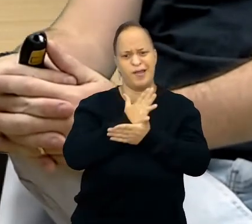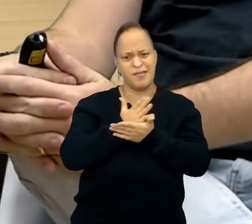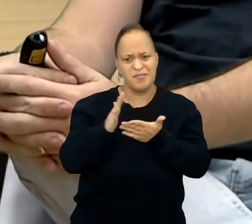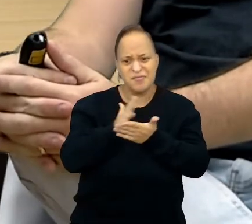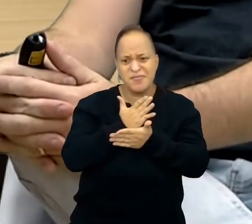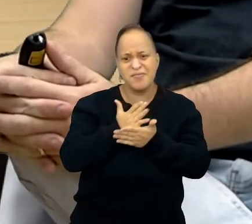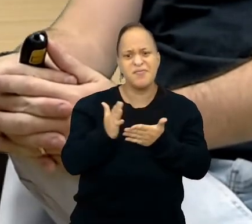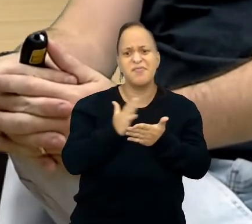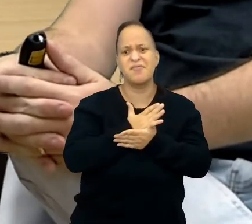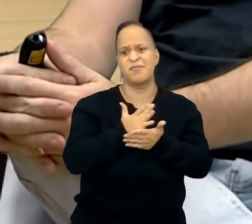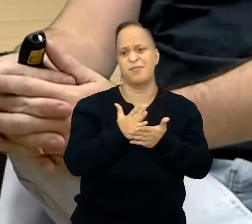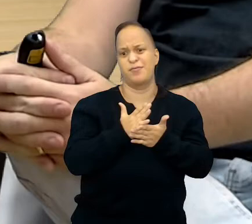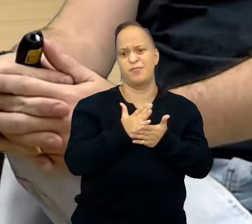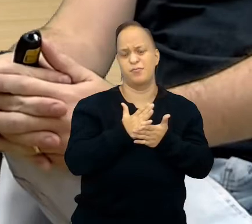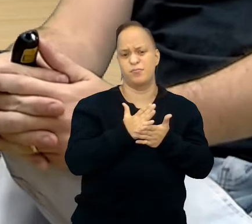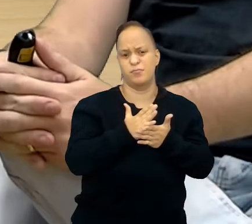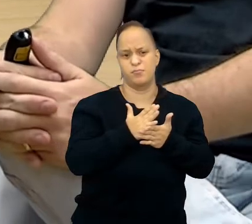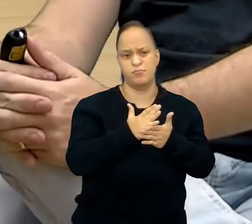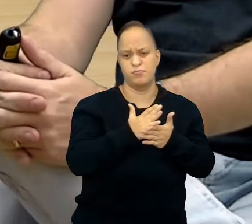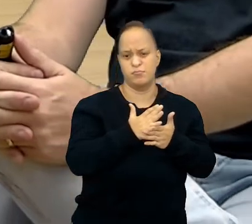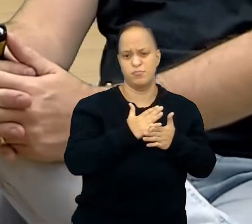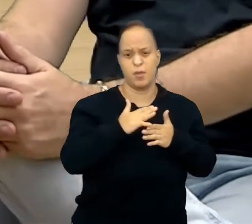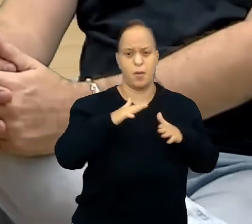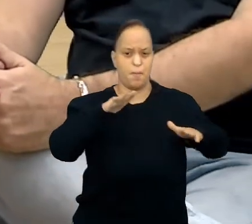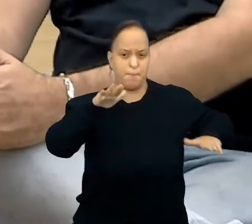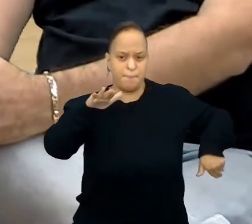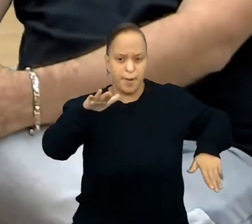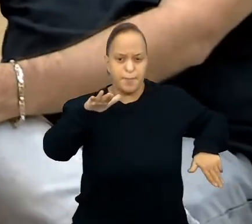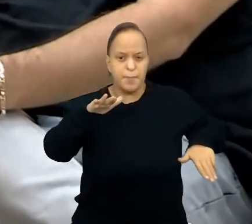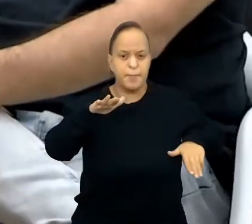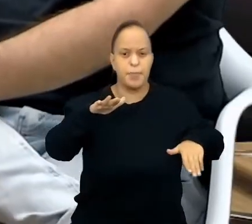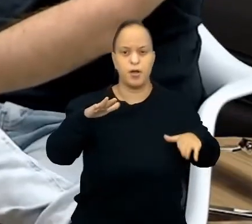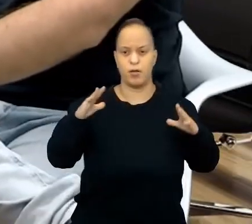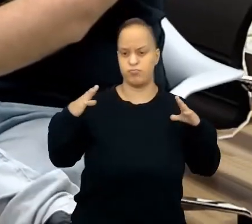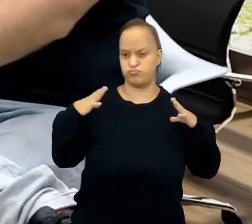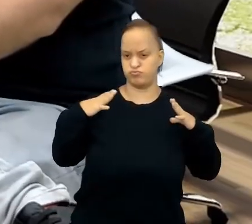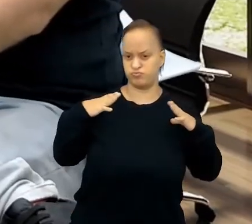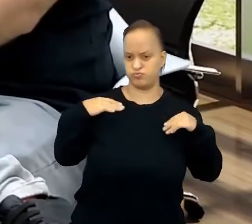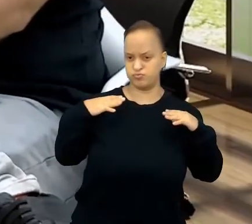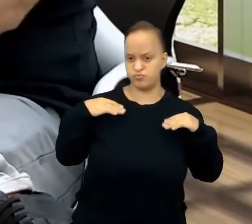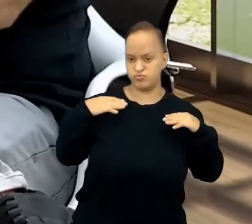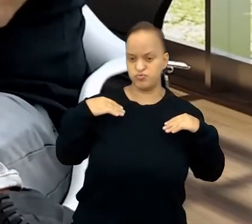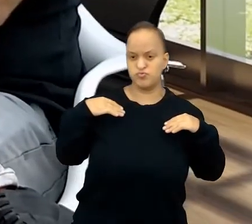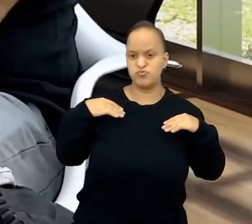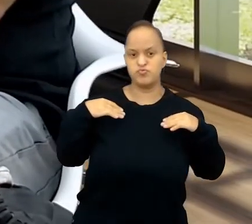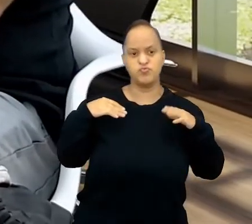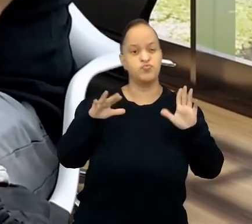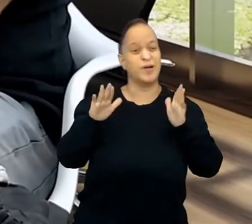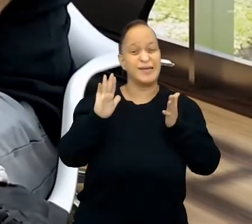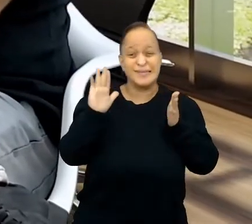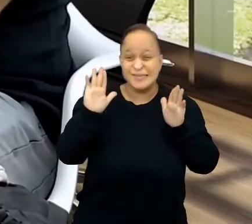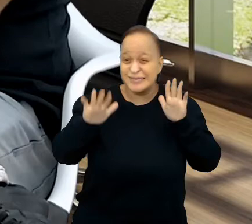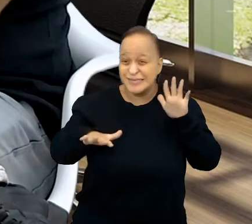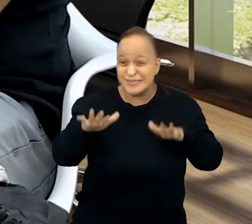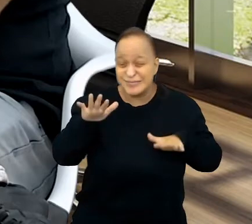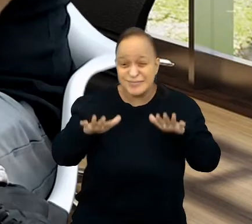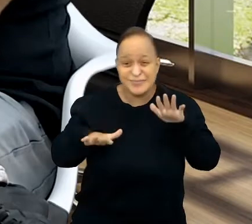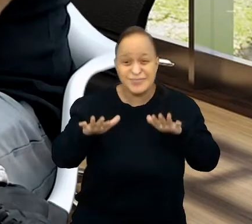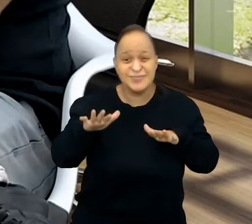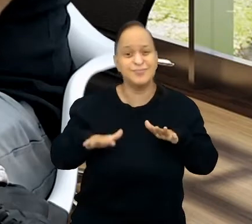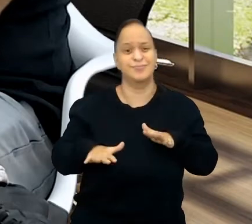gente, sabe, a gente posta umas fotos quando a gente tá nos passeios. Só que a gente não posta fotos